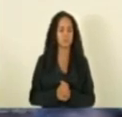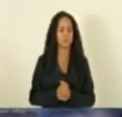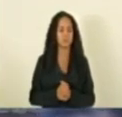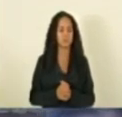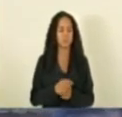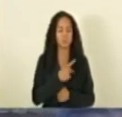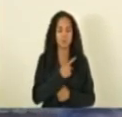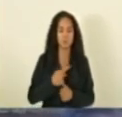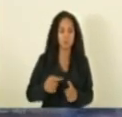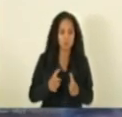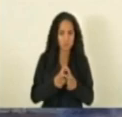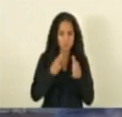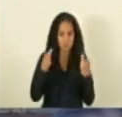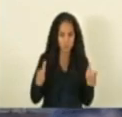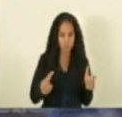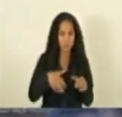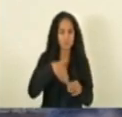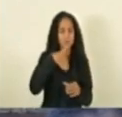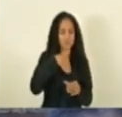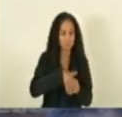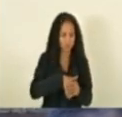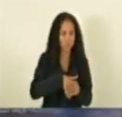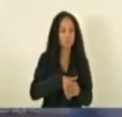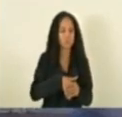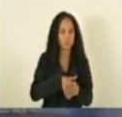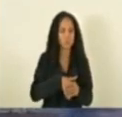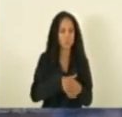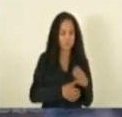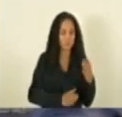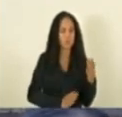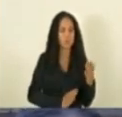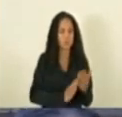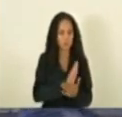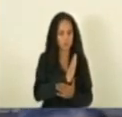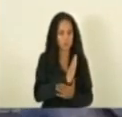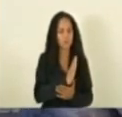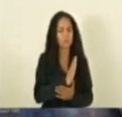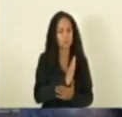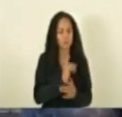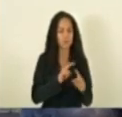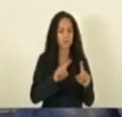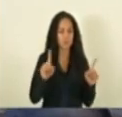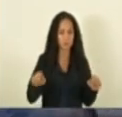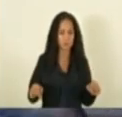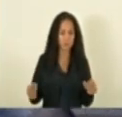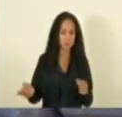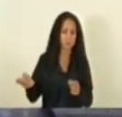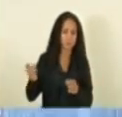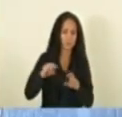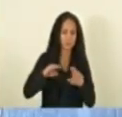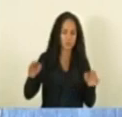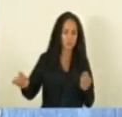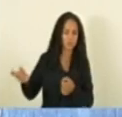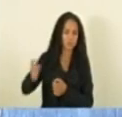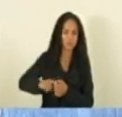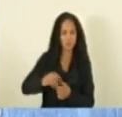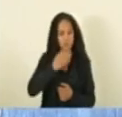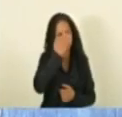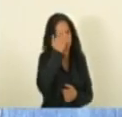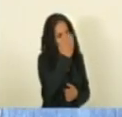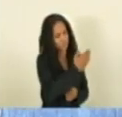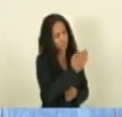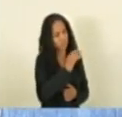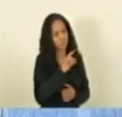Senhor presidente, tendo a maioria aqui da votação, então declaro aprovado e devolvo a mesa a Vossa Excelência. Obrigado, deputado Marco